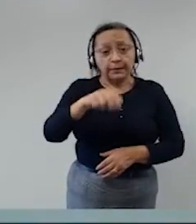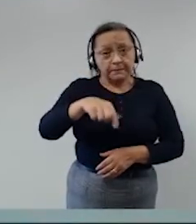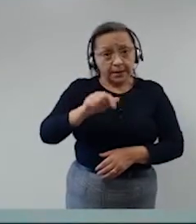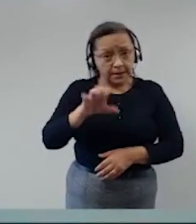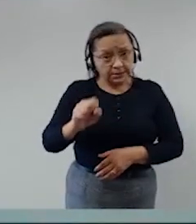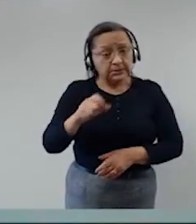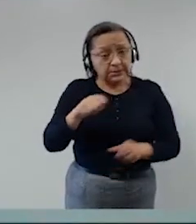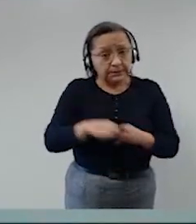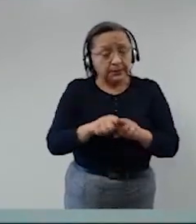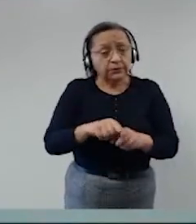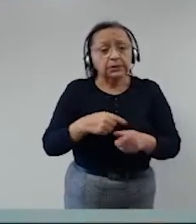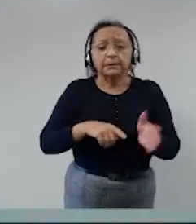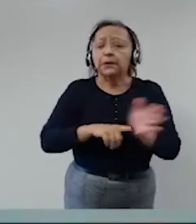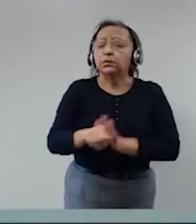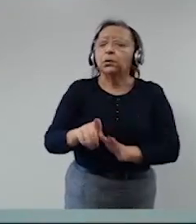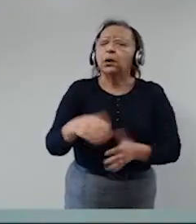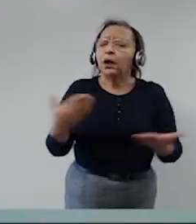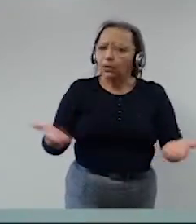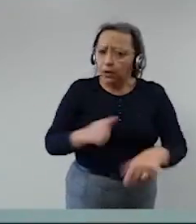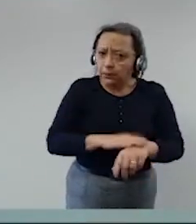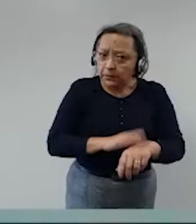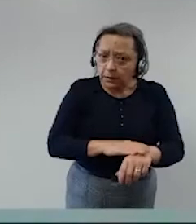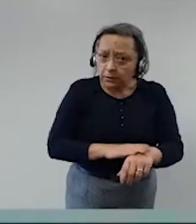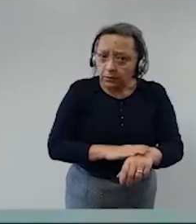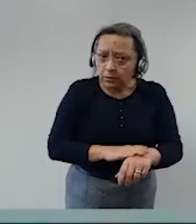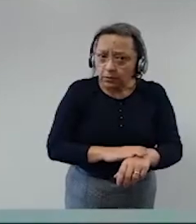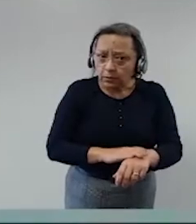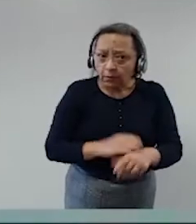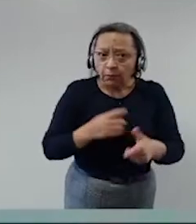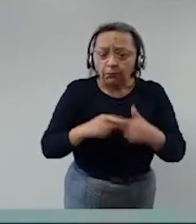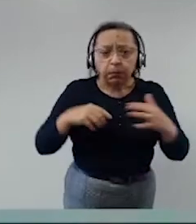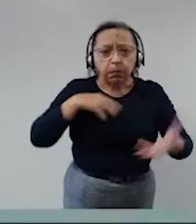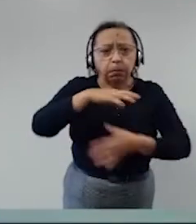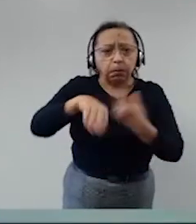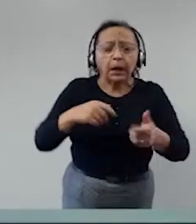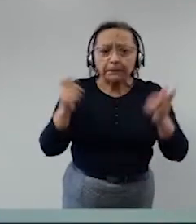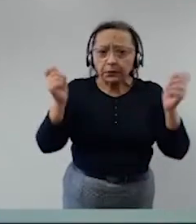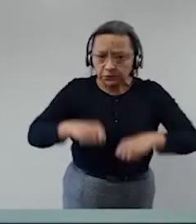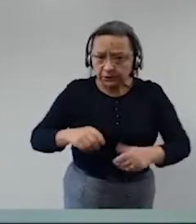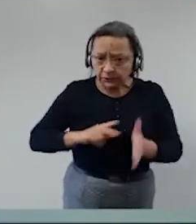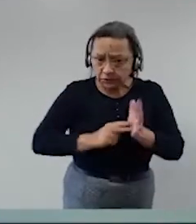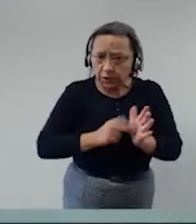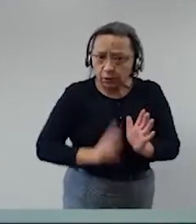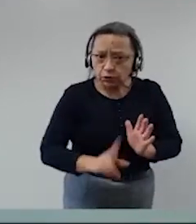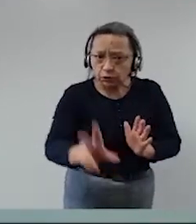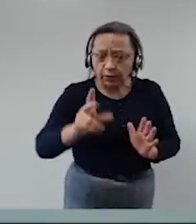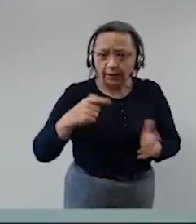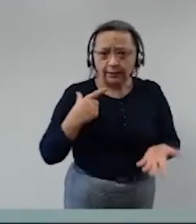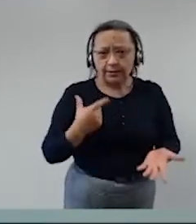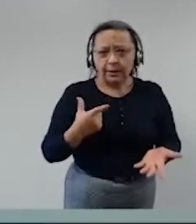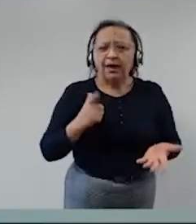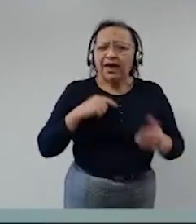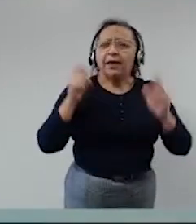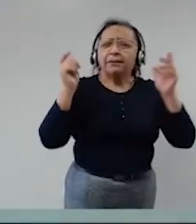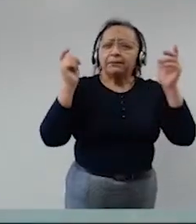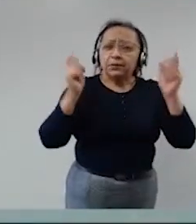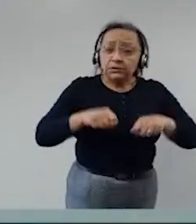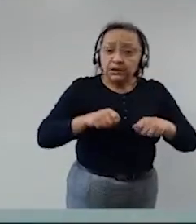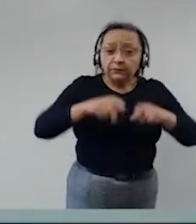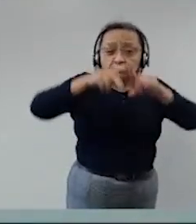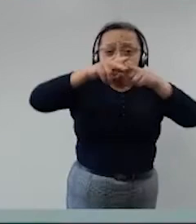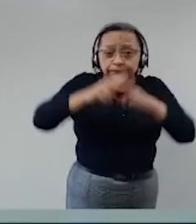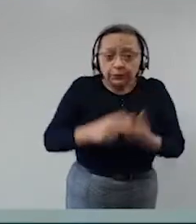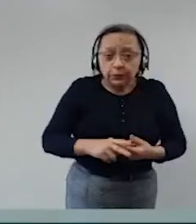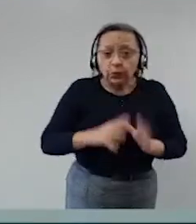pergunto, diante dessa onda, é possível que os sindicatos continuem a existir? É possível a reformatação do